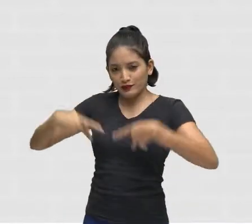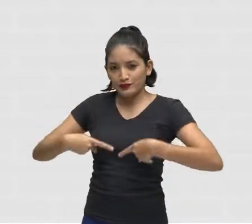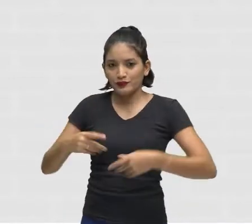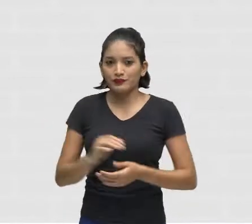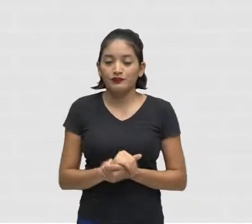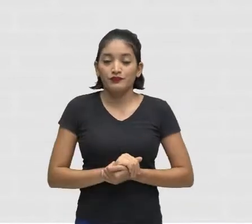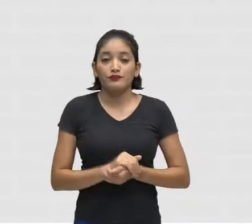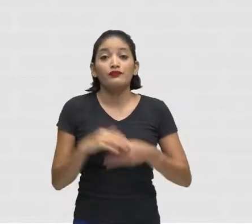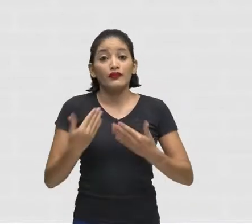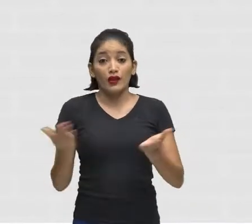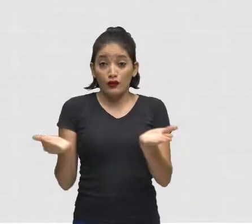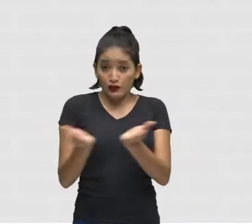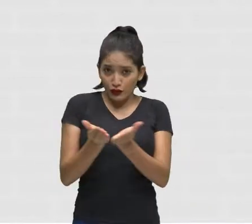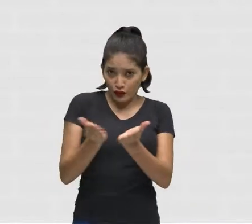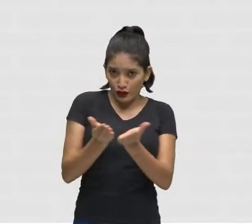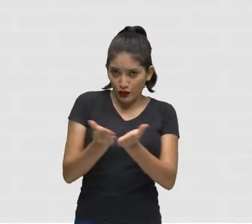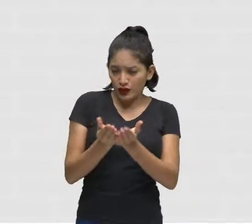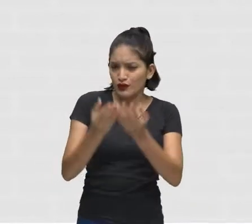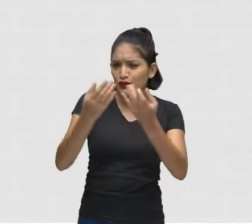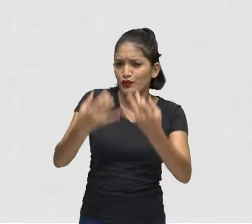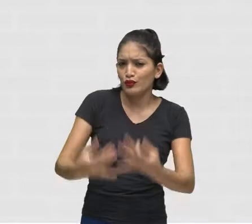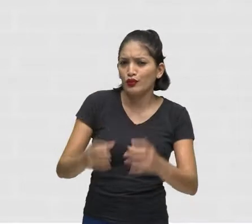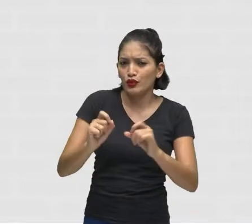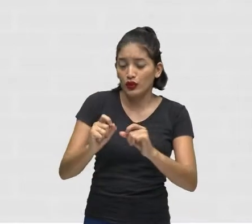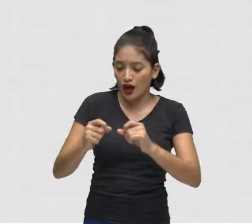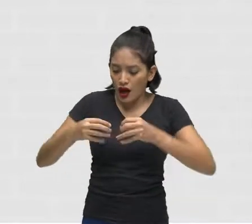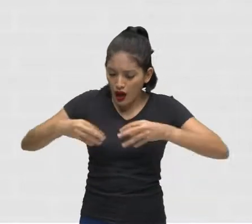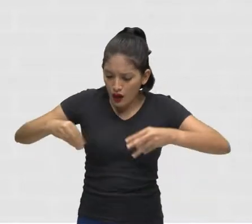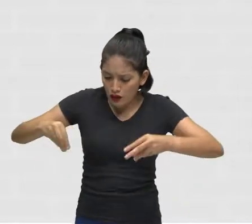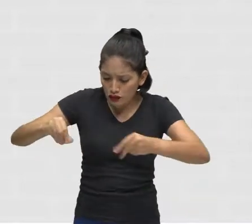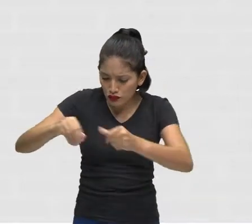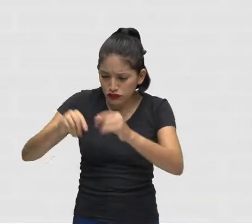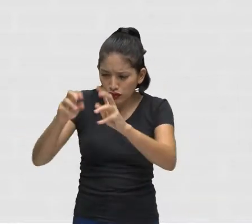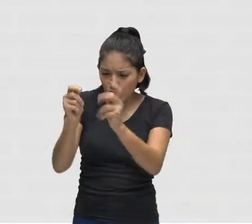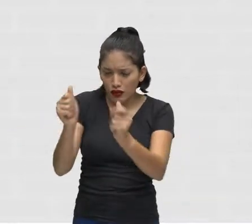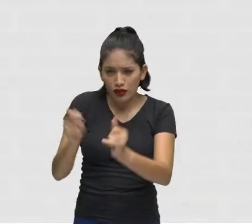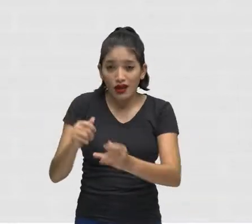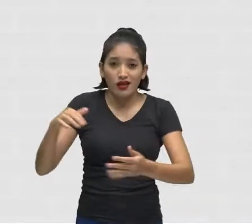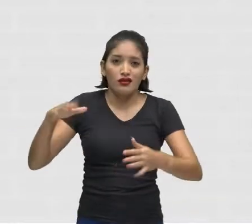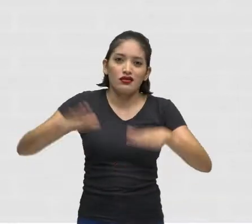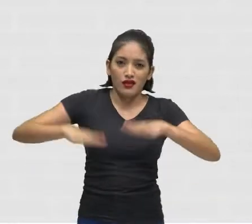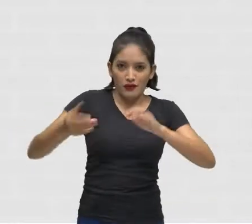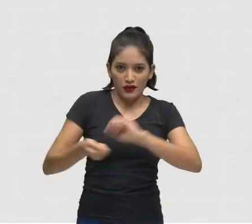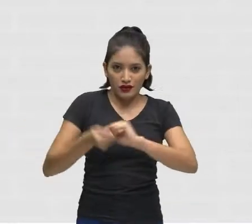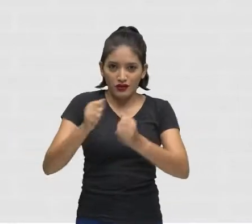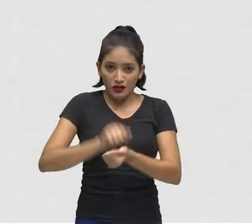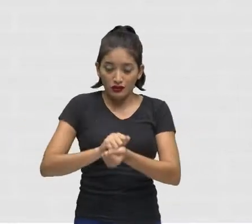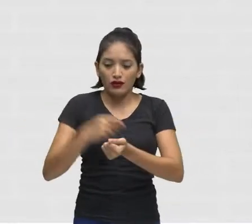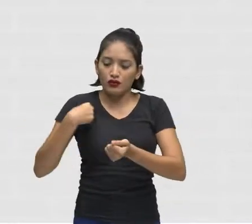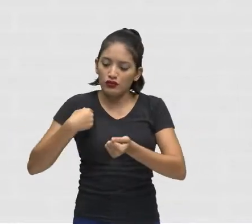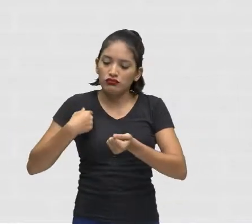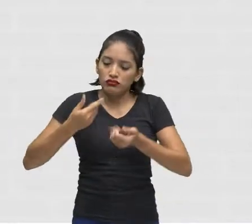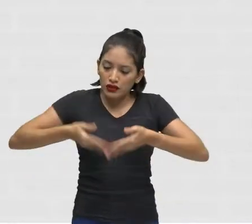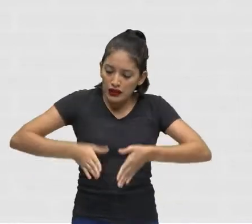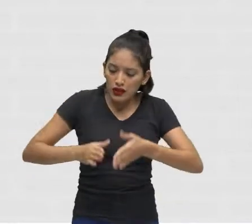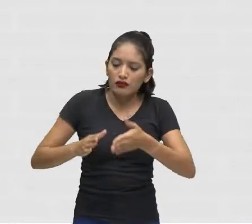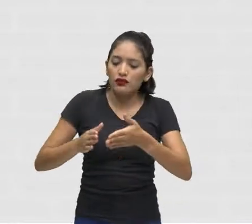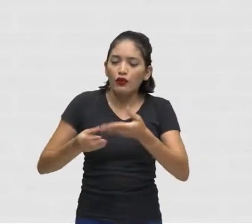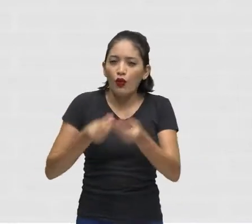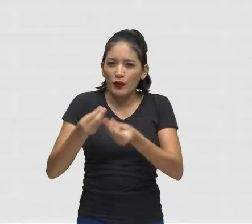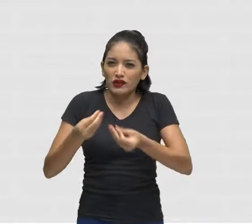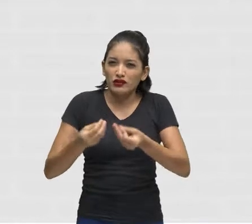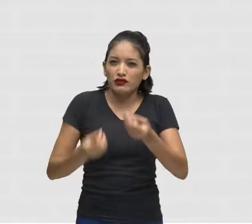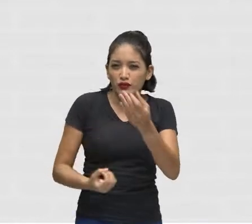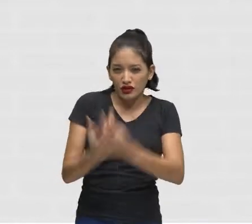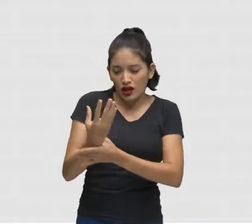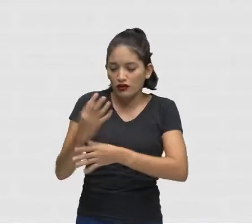O cristianismo traz que do barro ou do pó, dependendo das interpretações, mas do barro nós viemos e ao barro nós voltaremos.